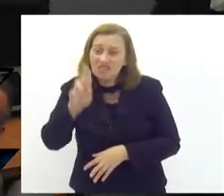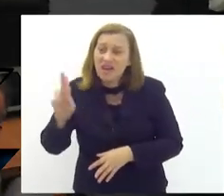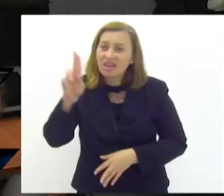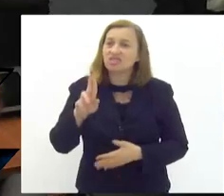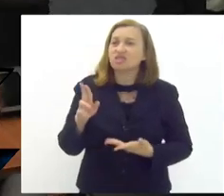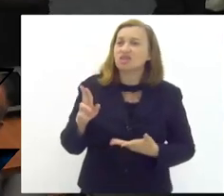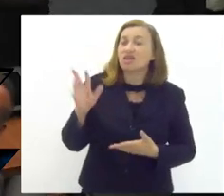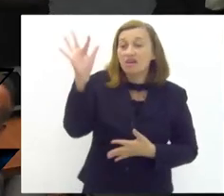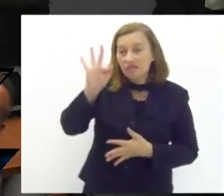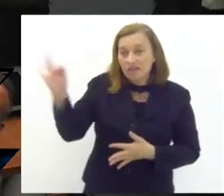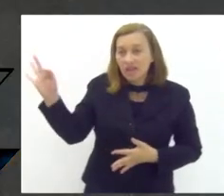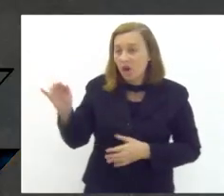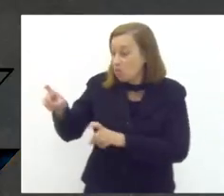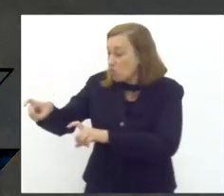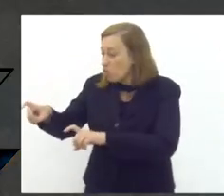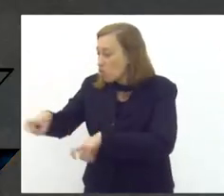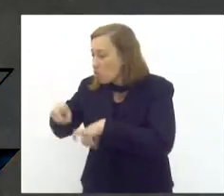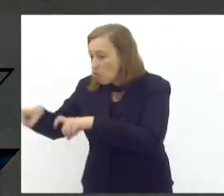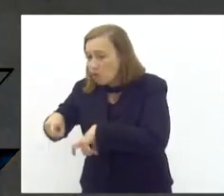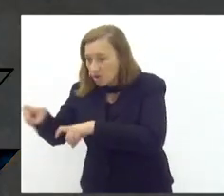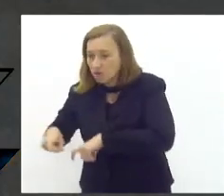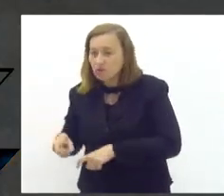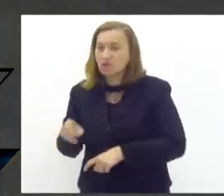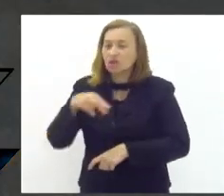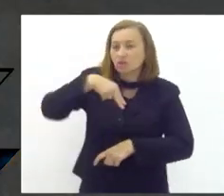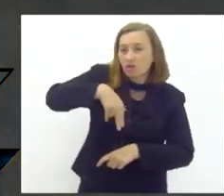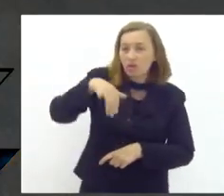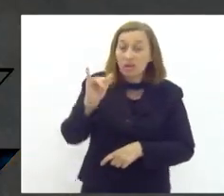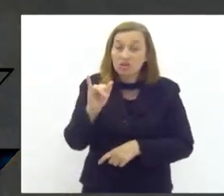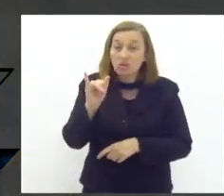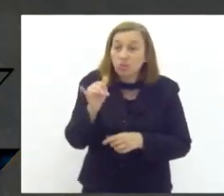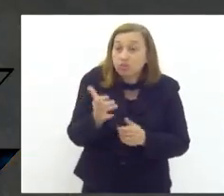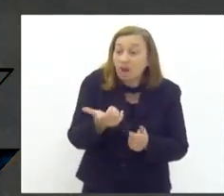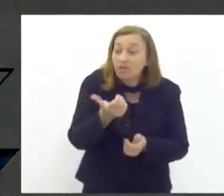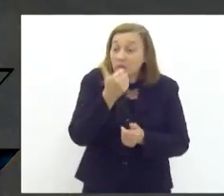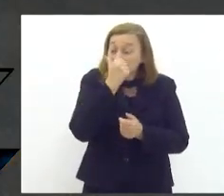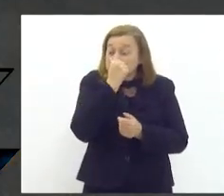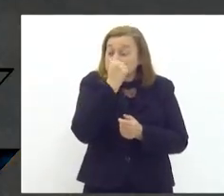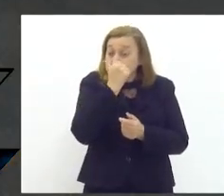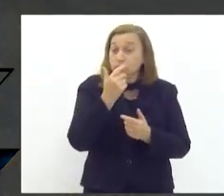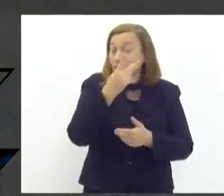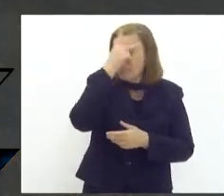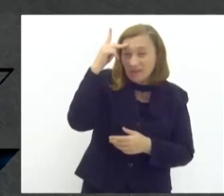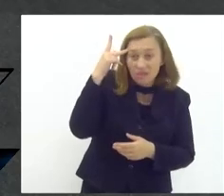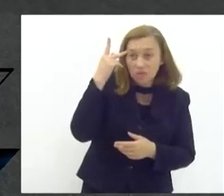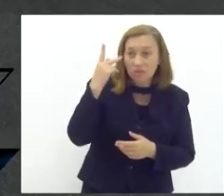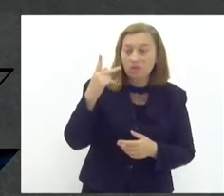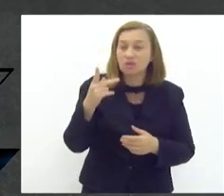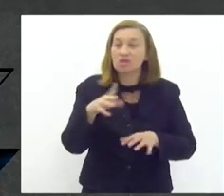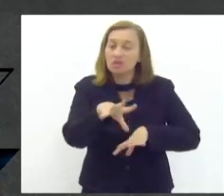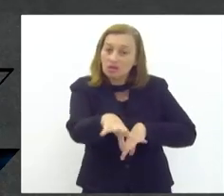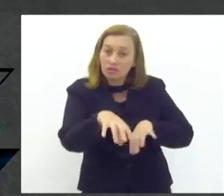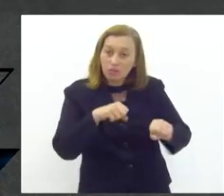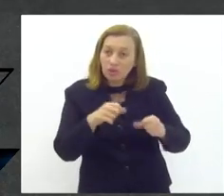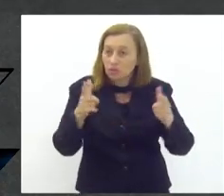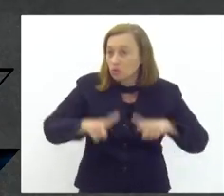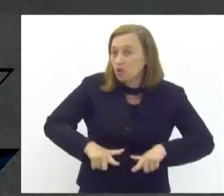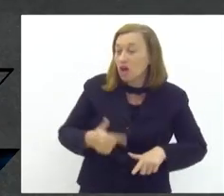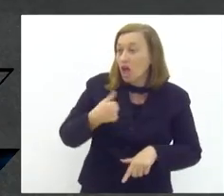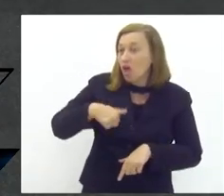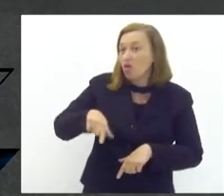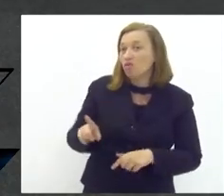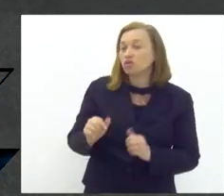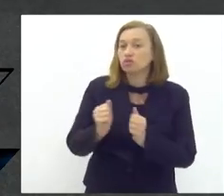Federal Rural no campo de Nova Iguaçu e tava lotado de pessoas de formandos e formadas eu estive